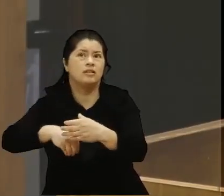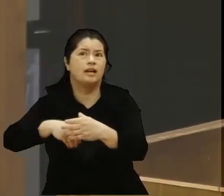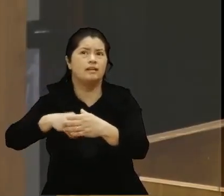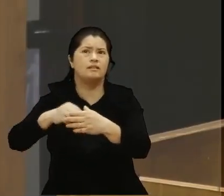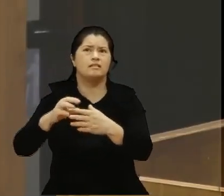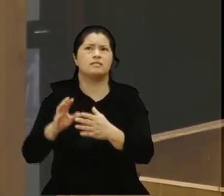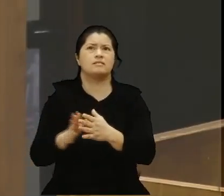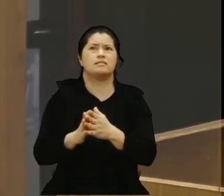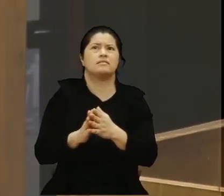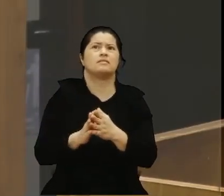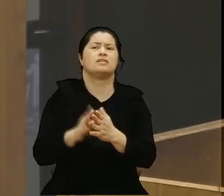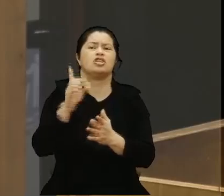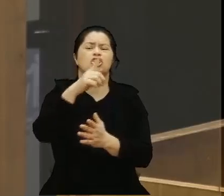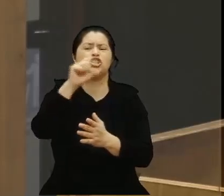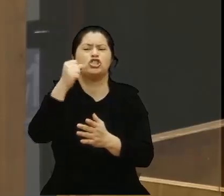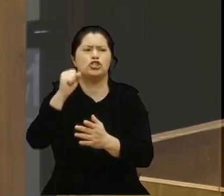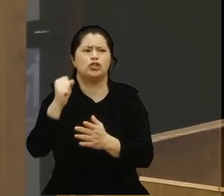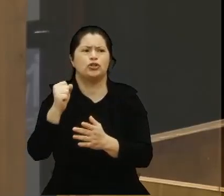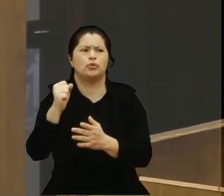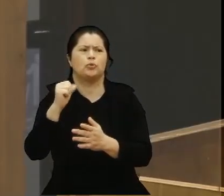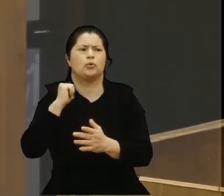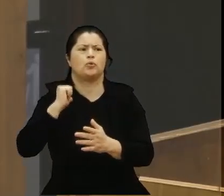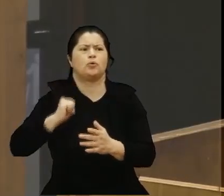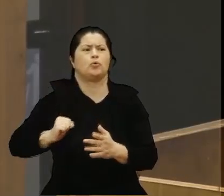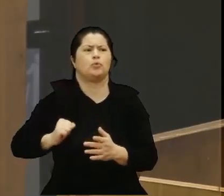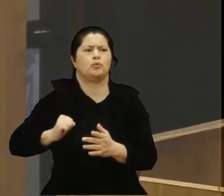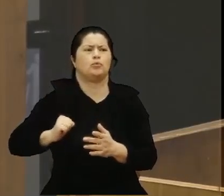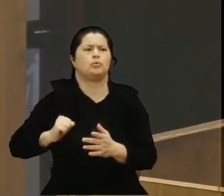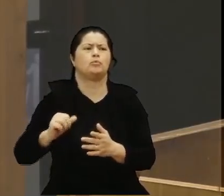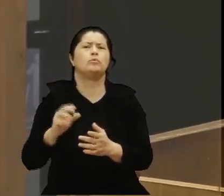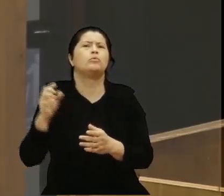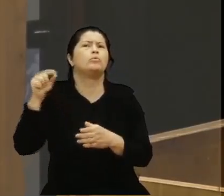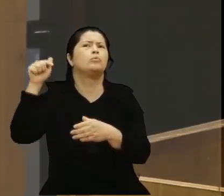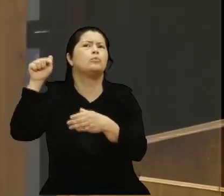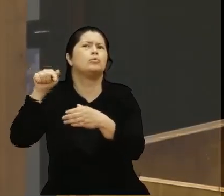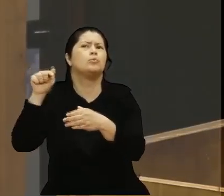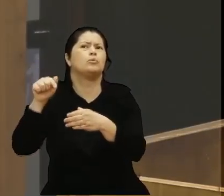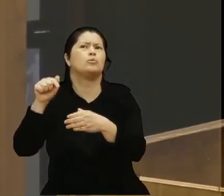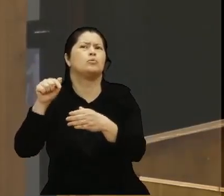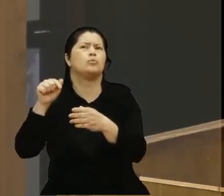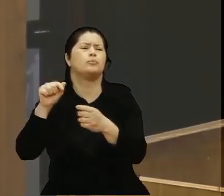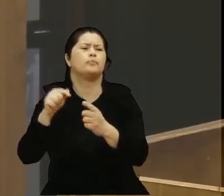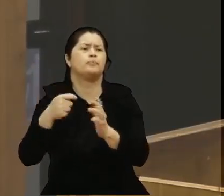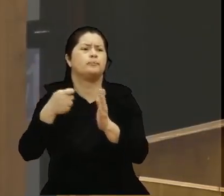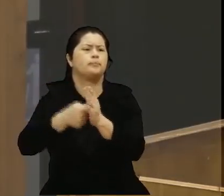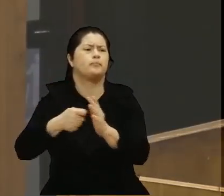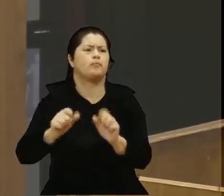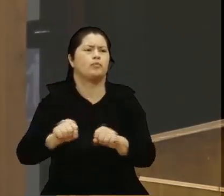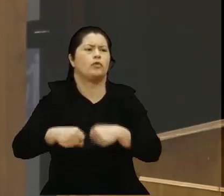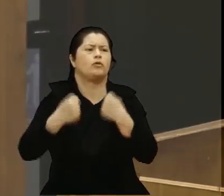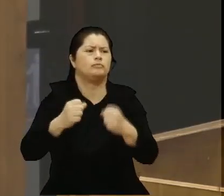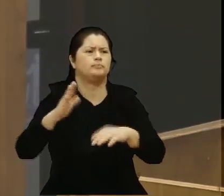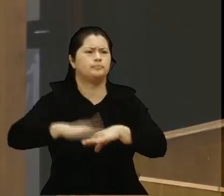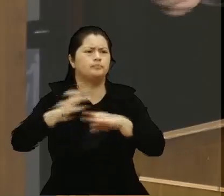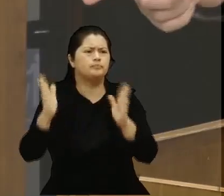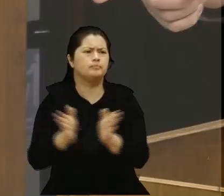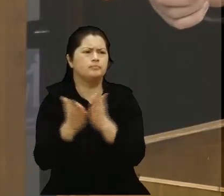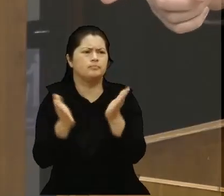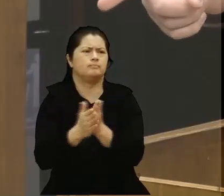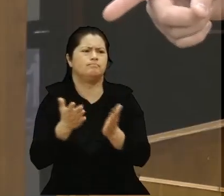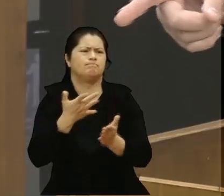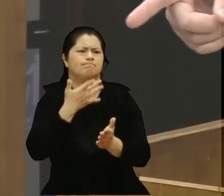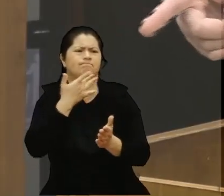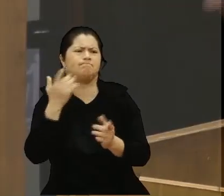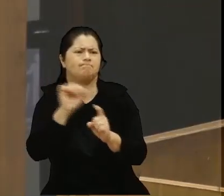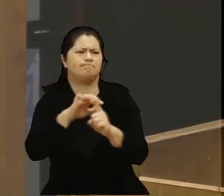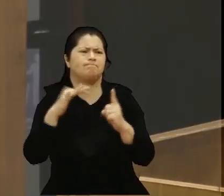uma bolsa de R$18.500, mas ela jura que defende o mais pobre. É fácil você pregar socialismo com dinheiro